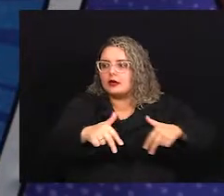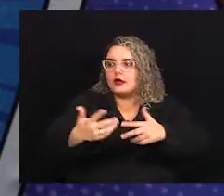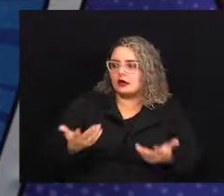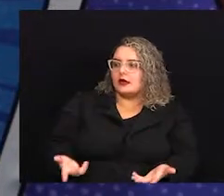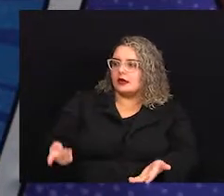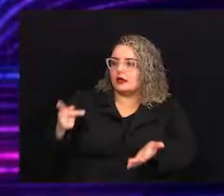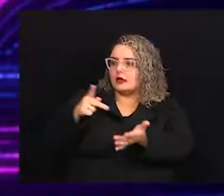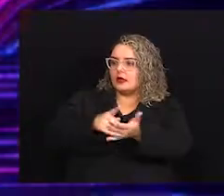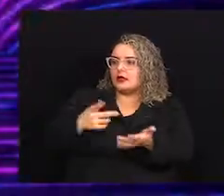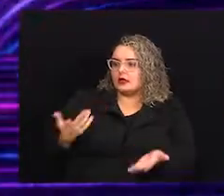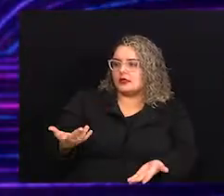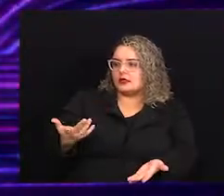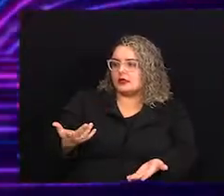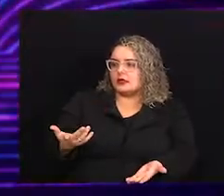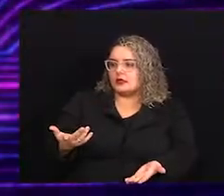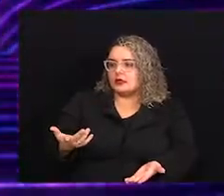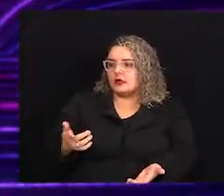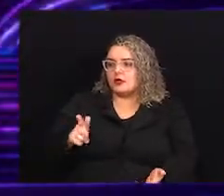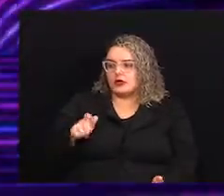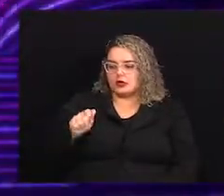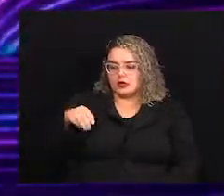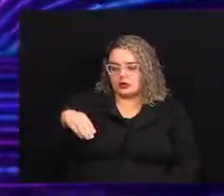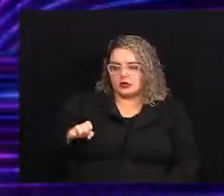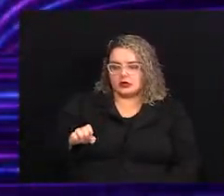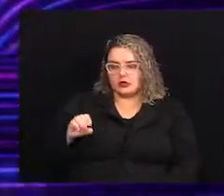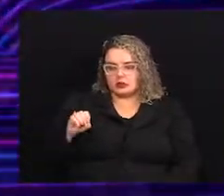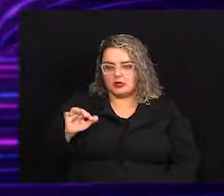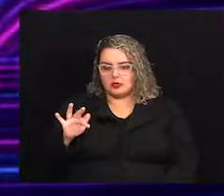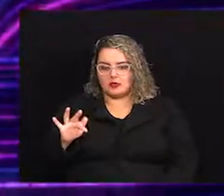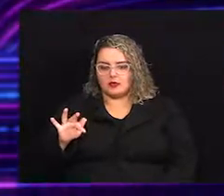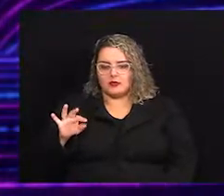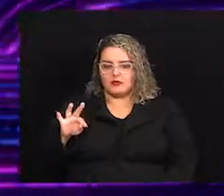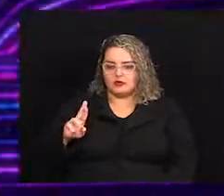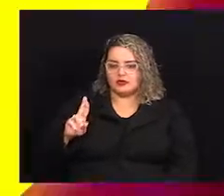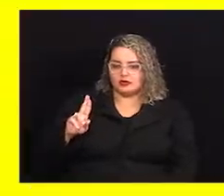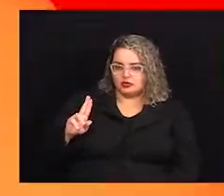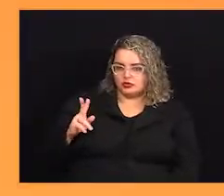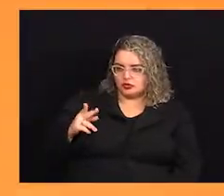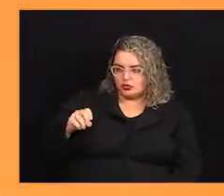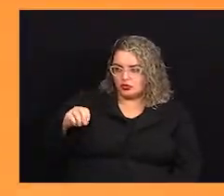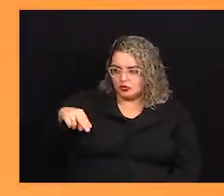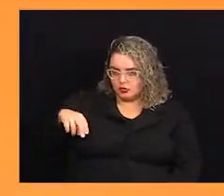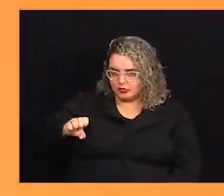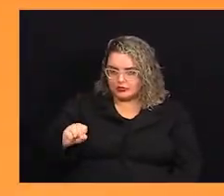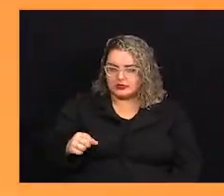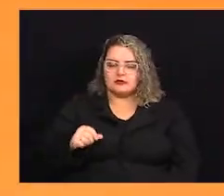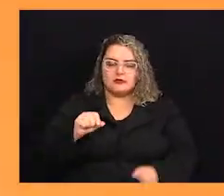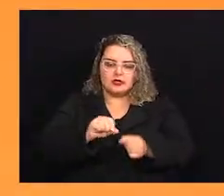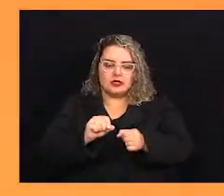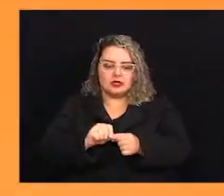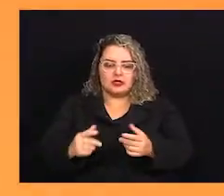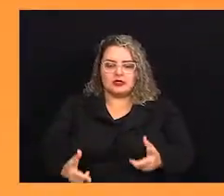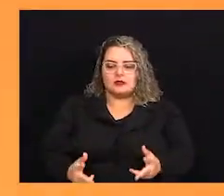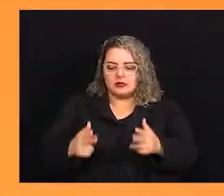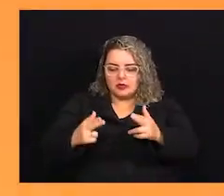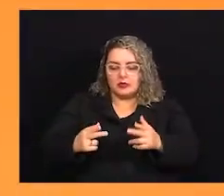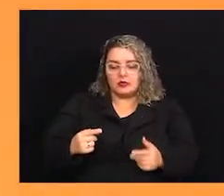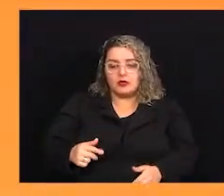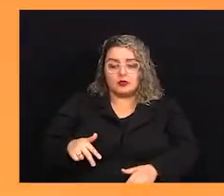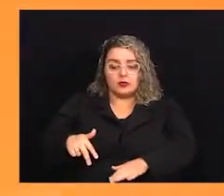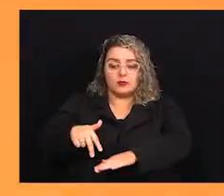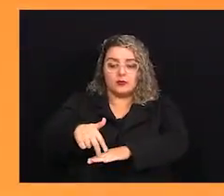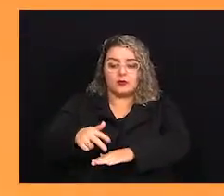história. Na verdade, o que Game of Thrones faz, tá? É que ele rompe com a noção de que o protagonista